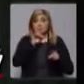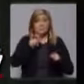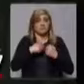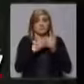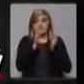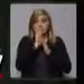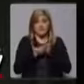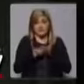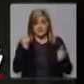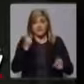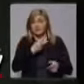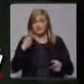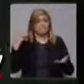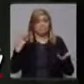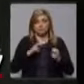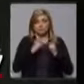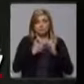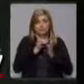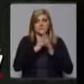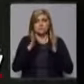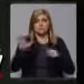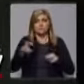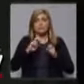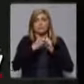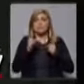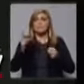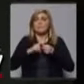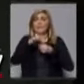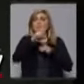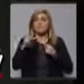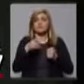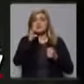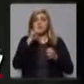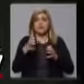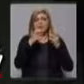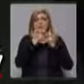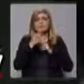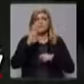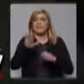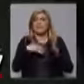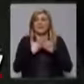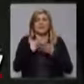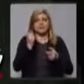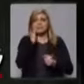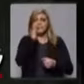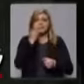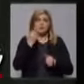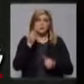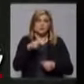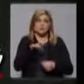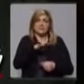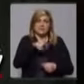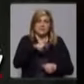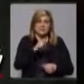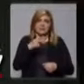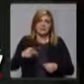da zona euro, a Grécia entrar em conflito com os parceiros, e isso aí teria consequências horríveis, catastróficas para a zona euro e